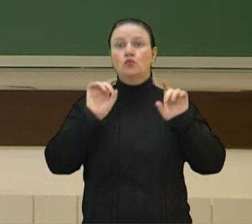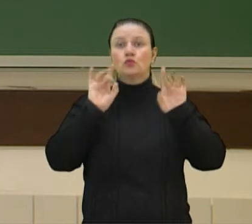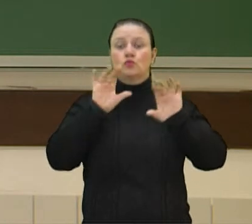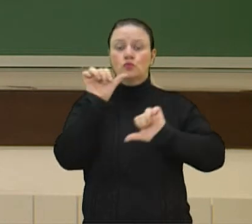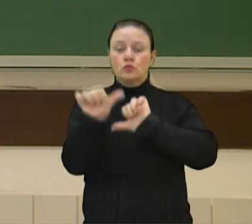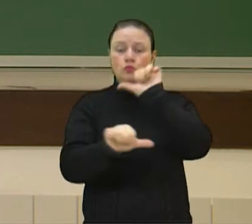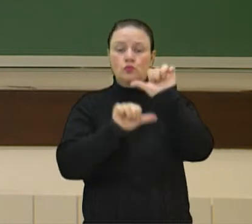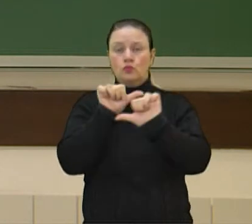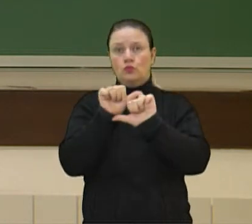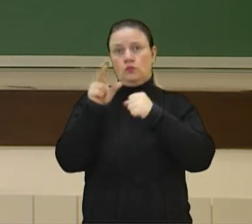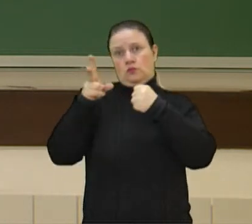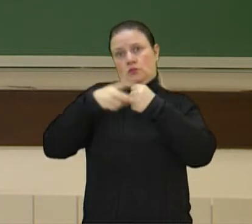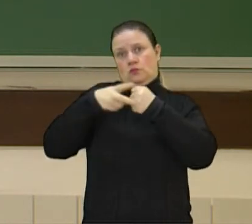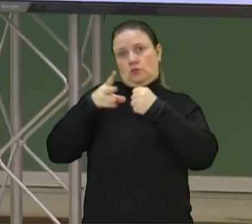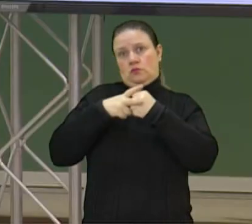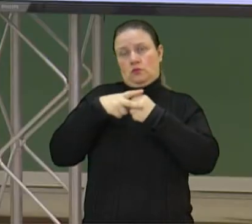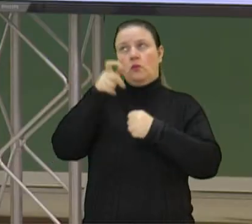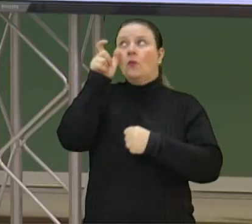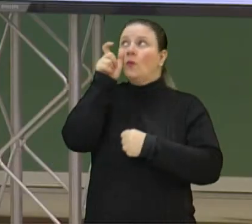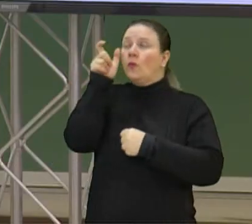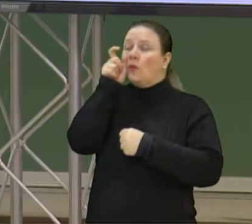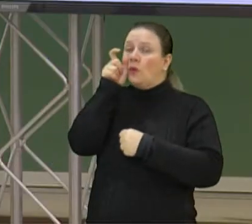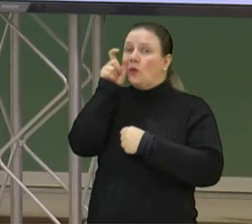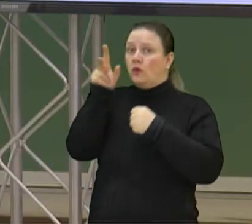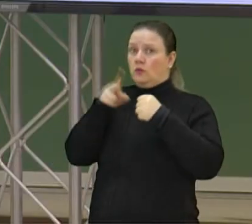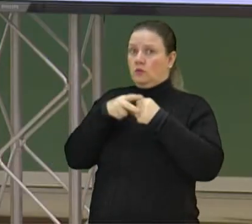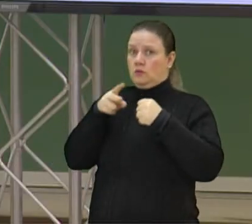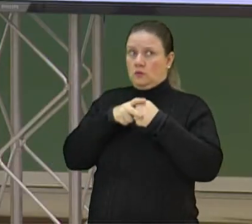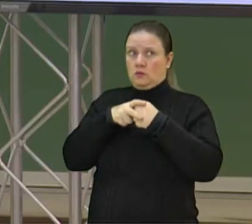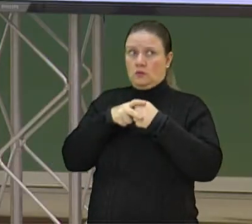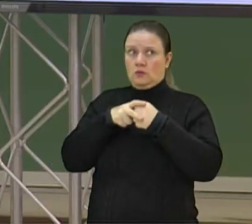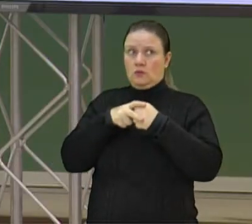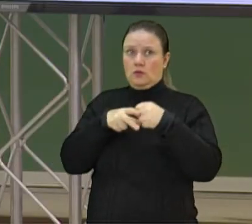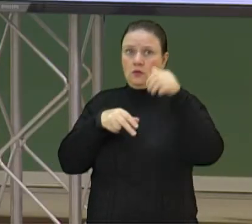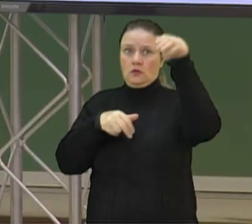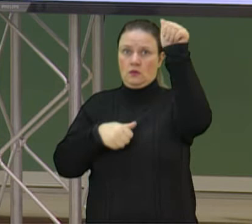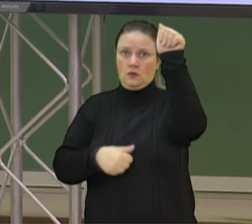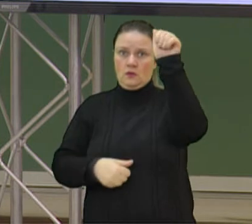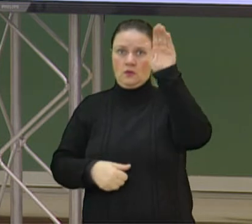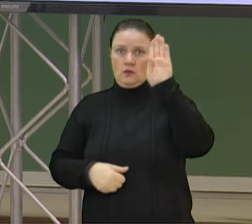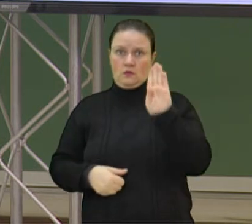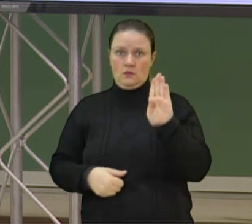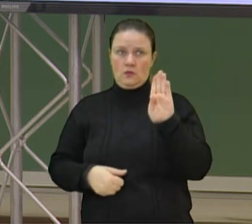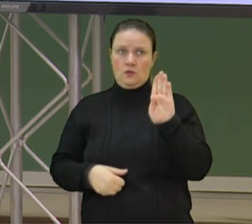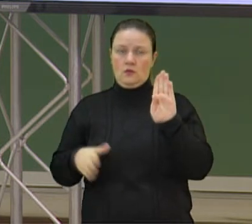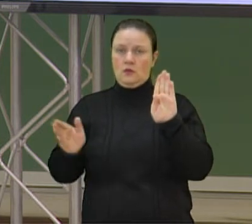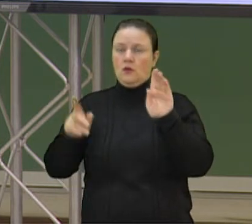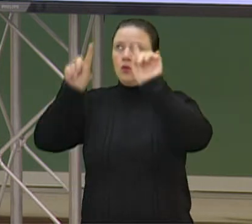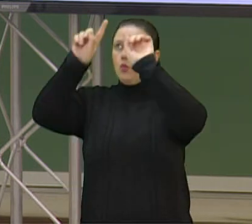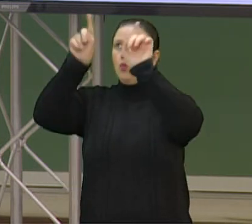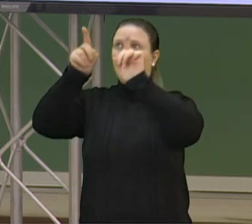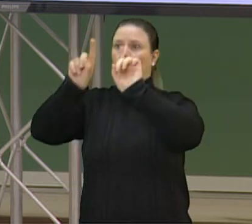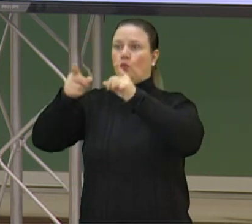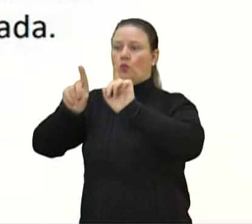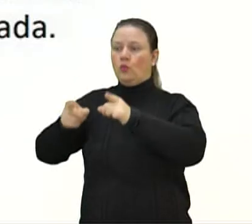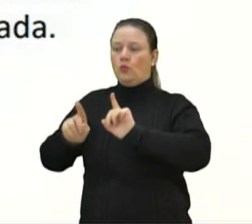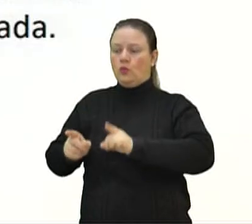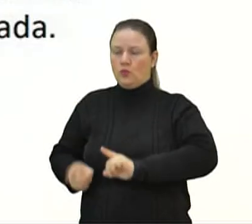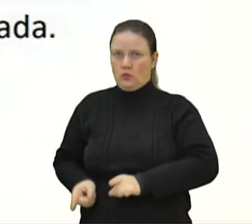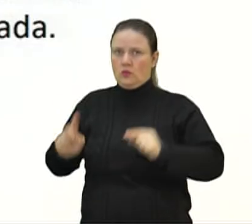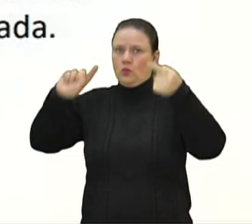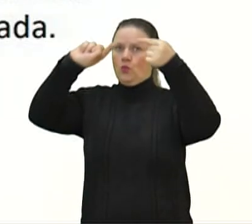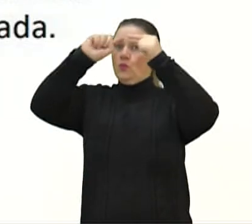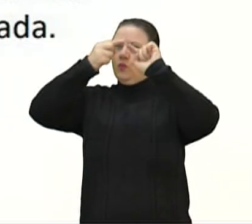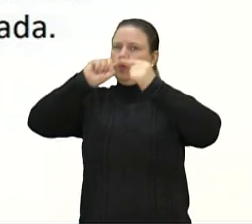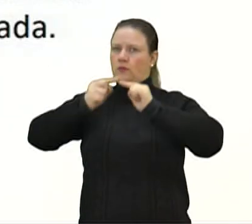trabalhando. Então, observa o verbo encantar e relaciona. Me encanta com os singulares e me encantam com